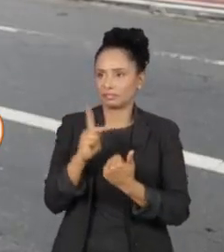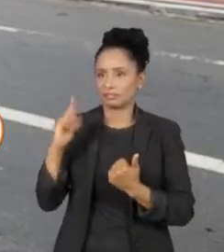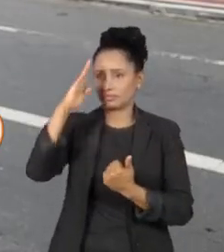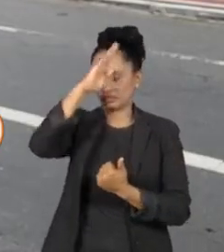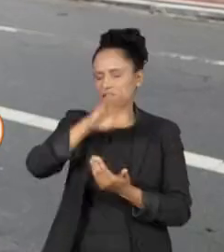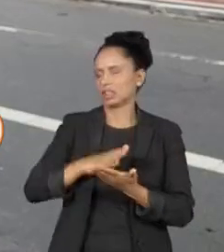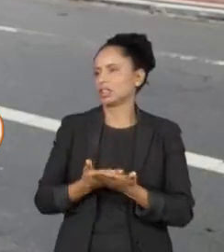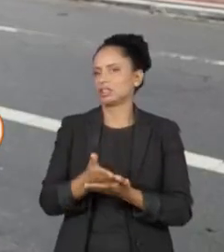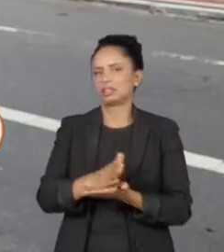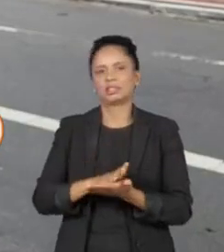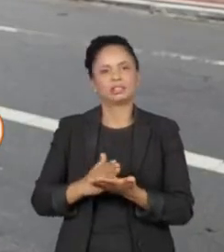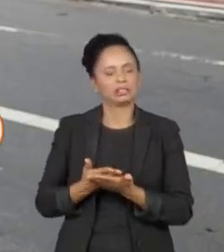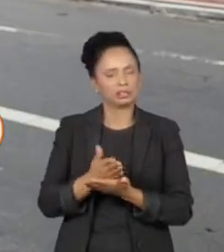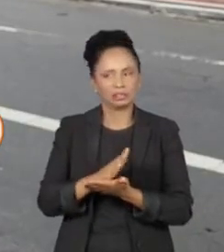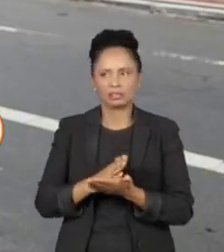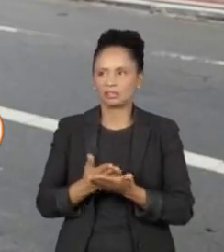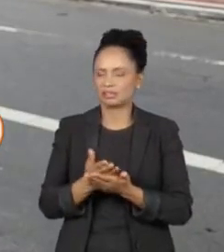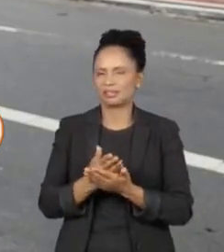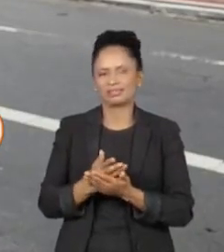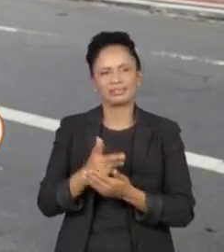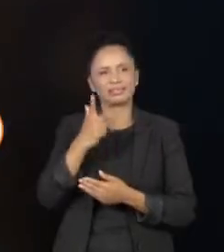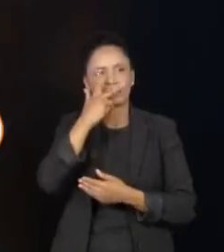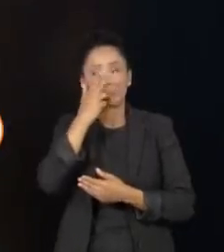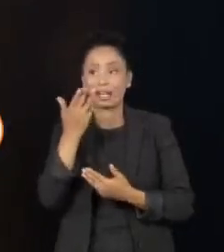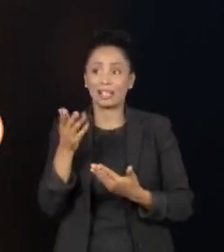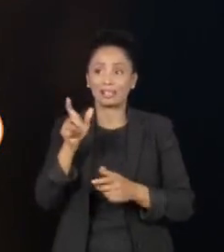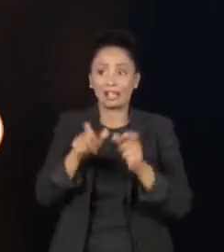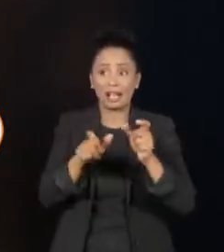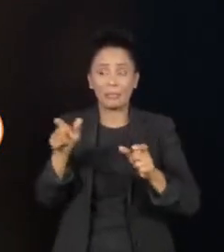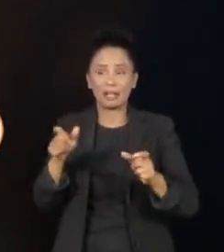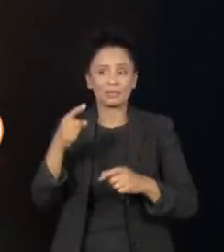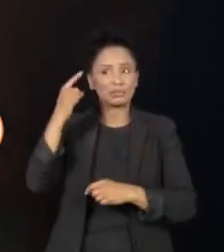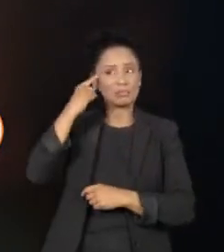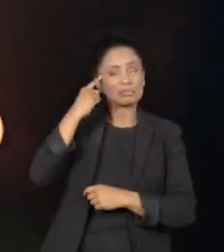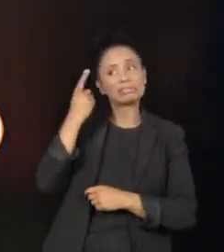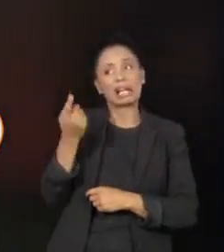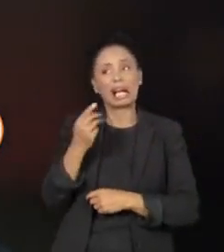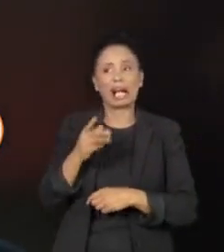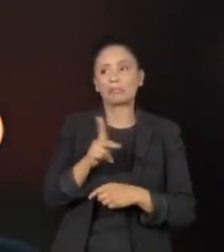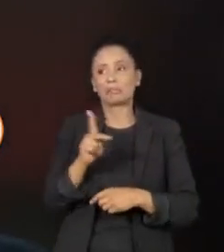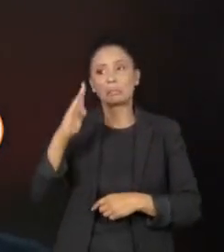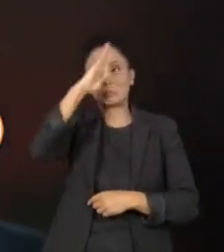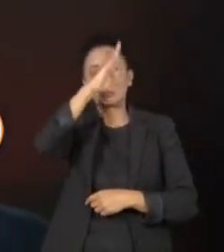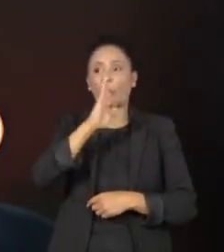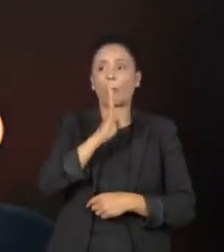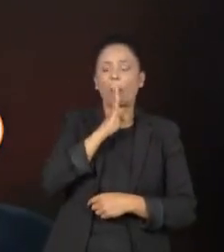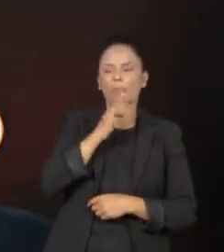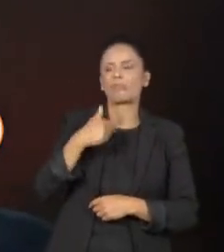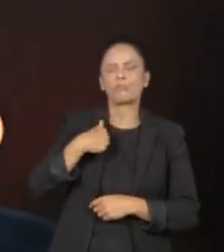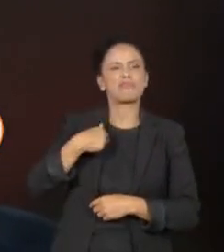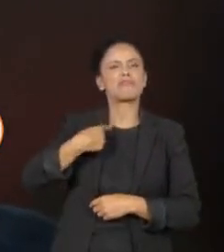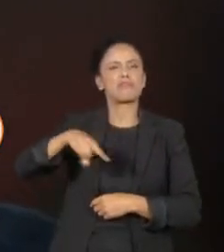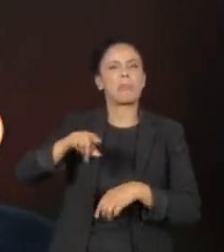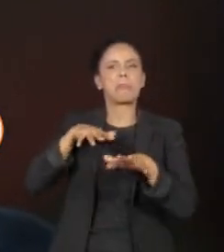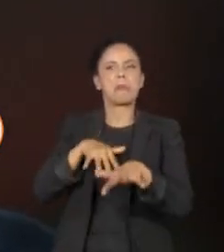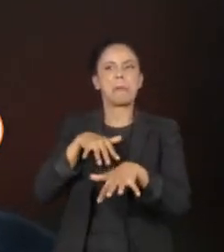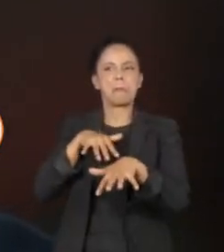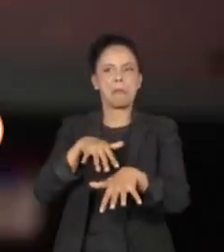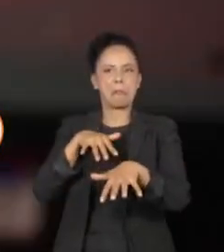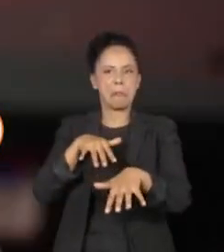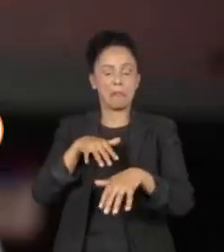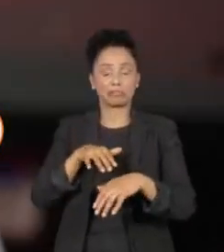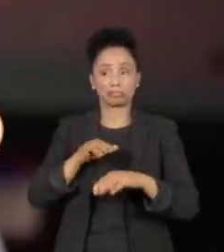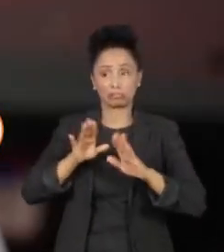autorização para as manifestações. Bolsonaro estaria articulando uma solução para esses conflitos com o ministro-chefe